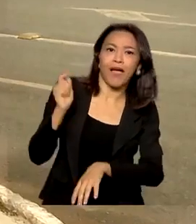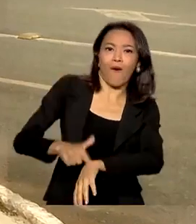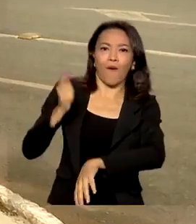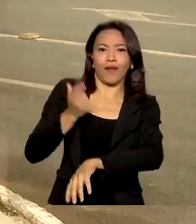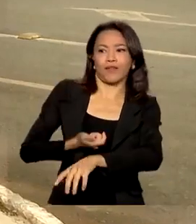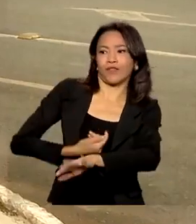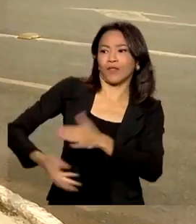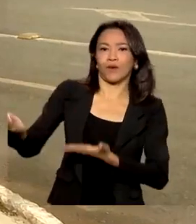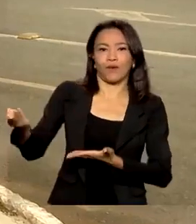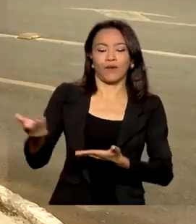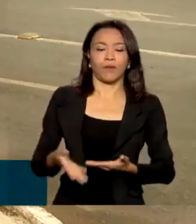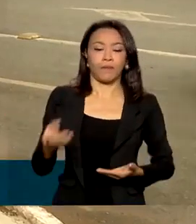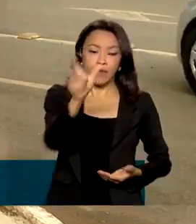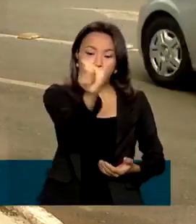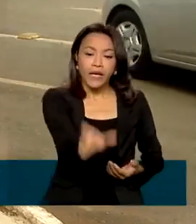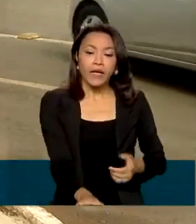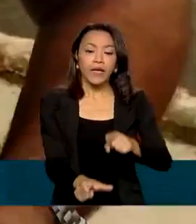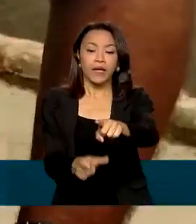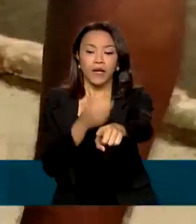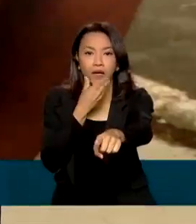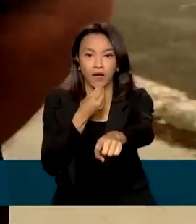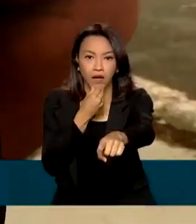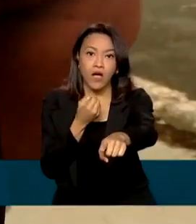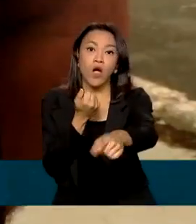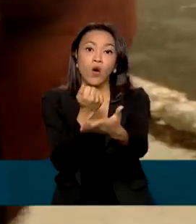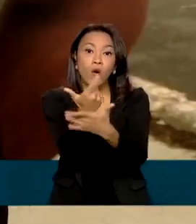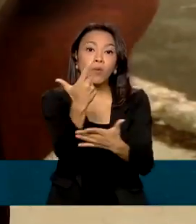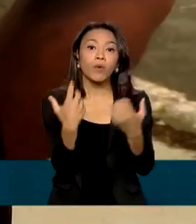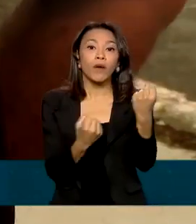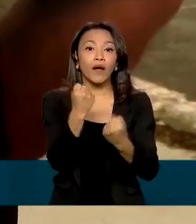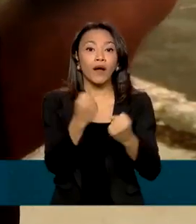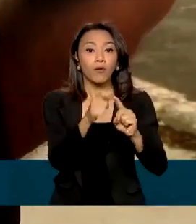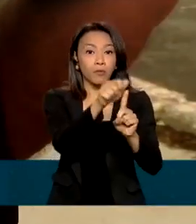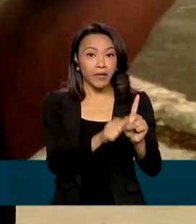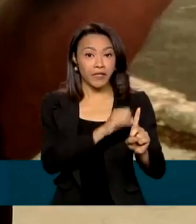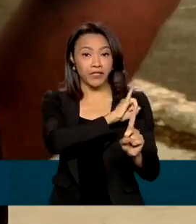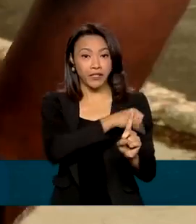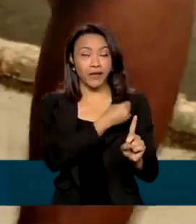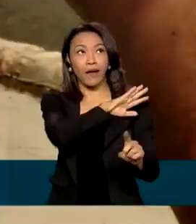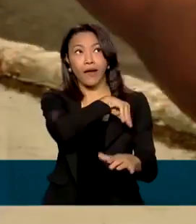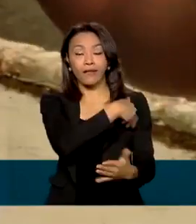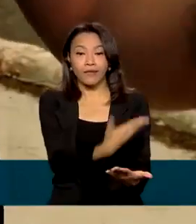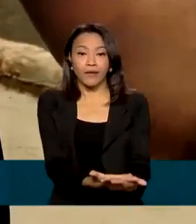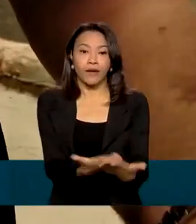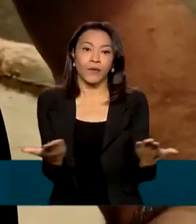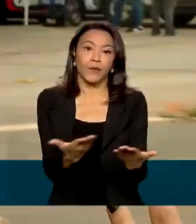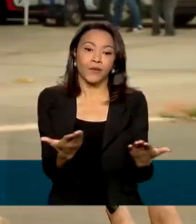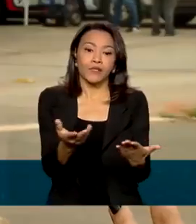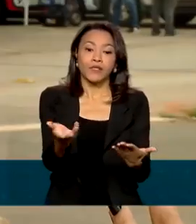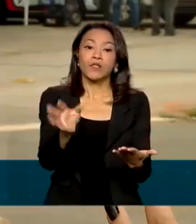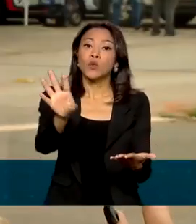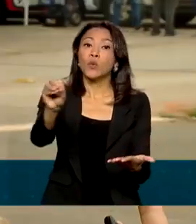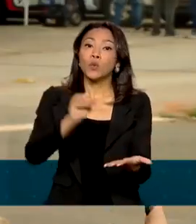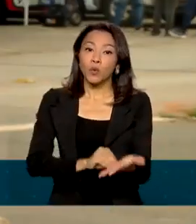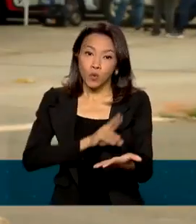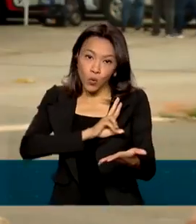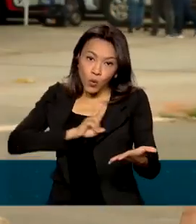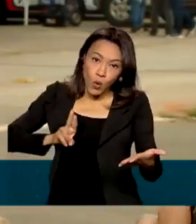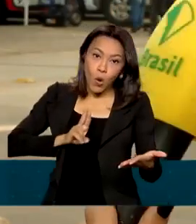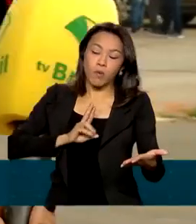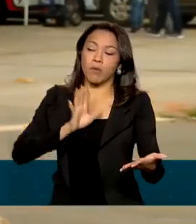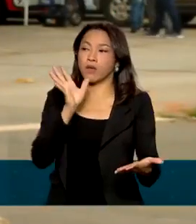Marcelo comprou um carro em janeiro deste ano e até hoje está tentando transferir o veículo para o nome dele. Tamanha